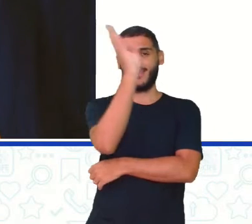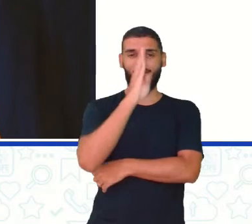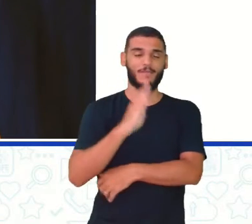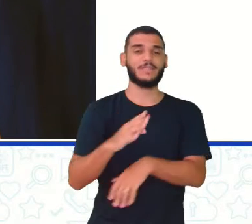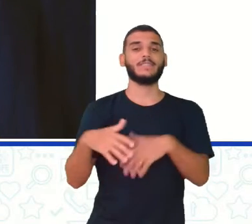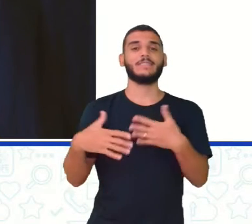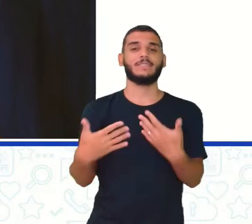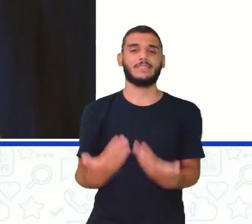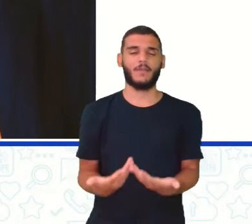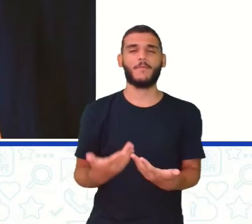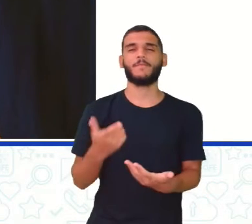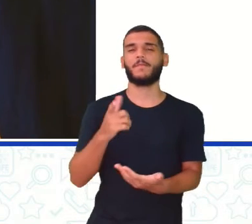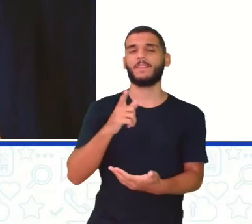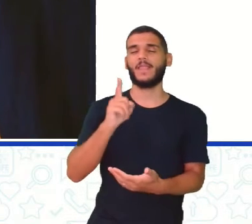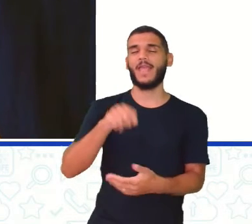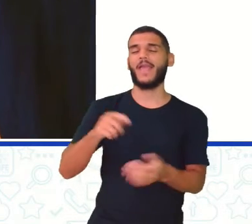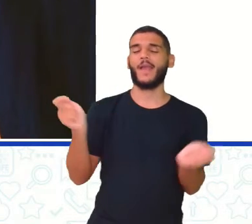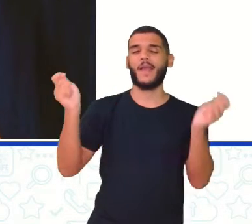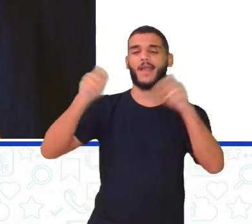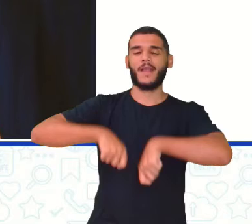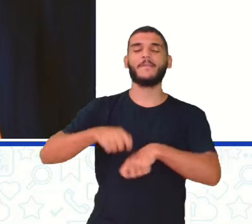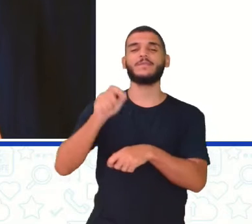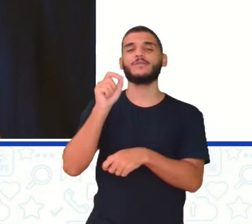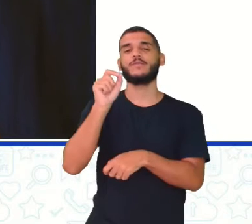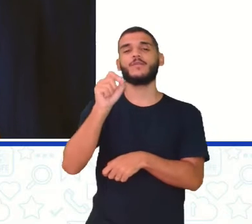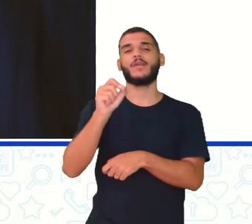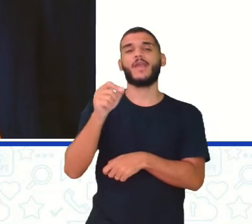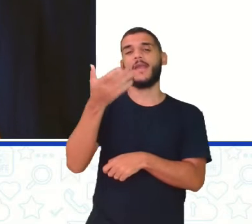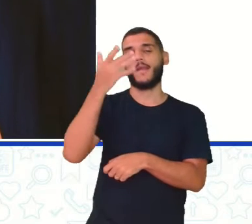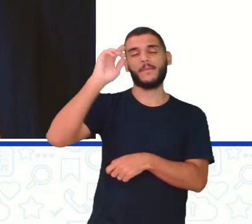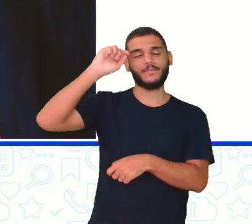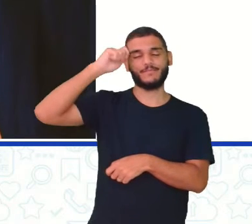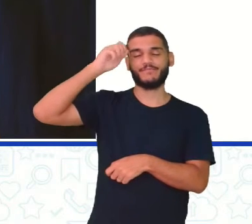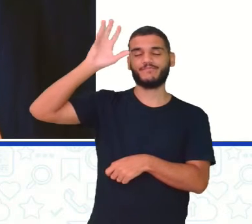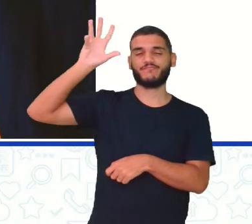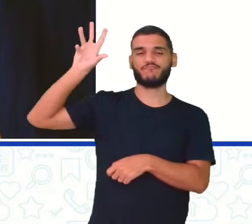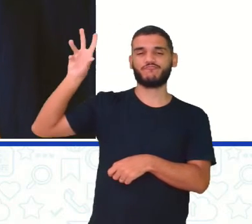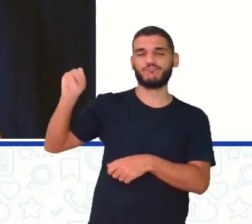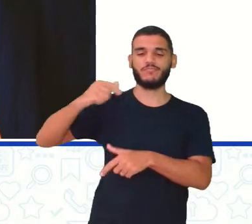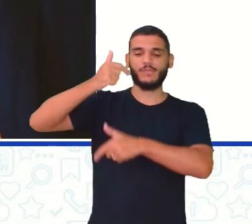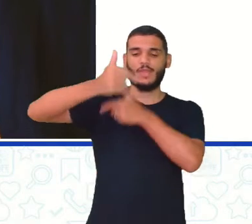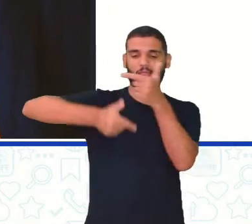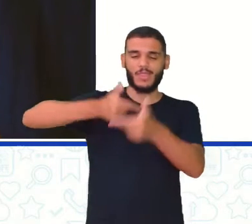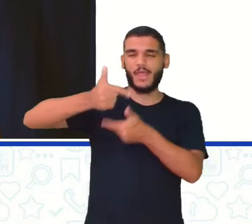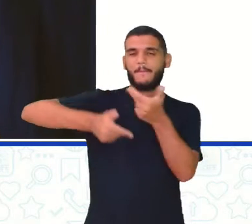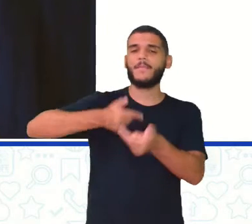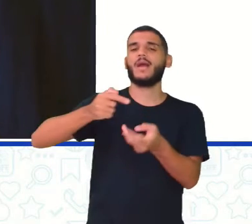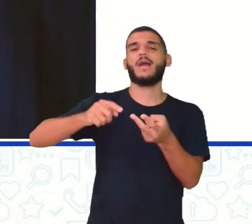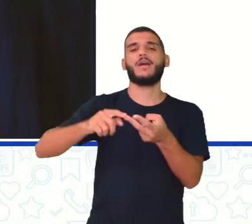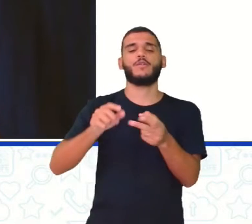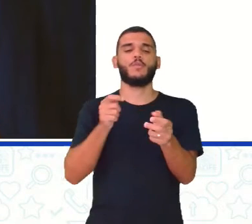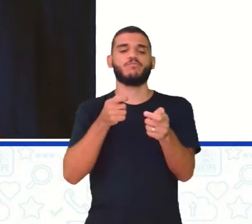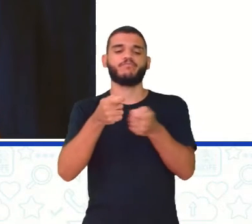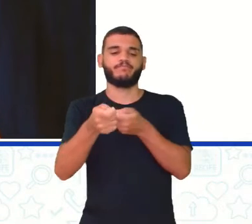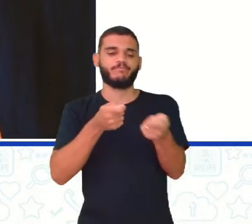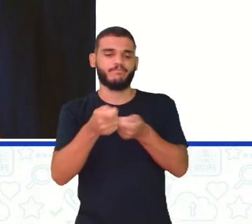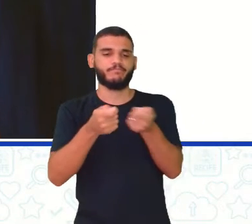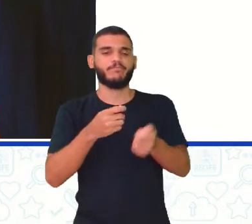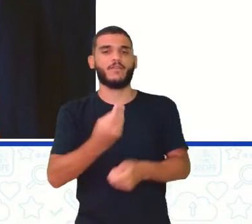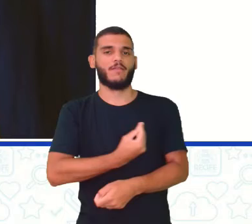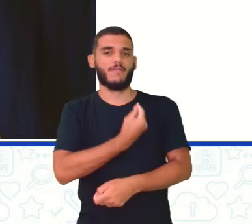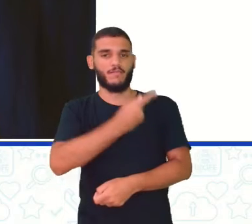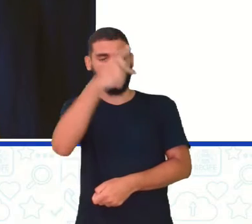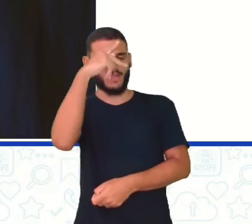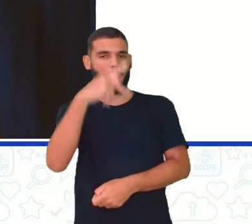a suposta incapacidade dos africanos para o trabalho, a suposta incapacidade dos africanos para gerir as suas próprias vidas, é